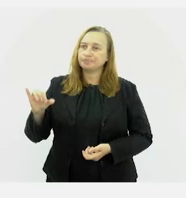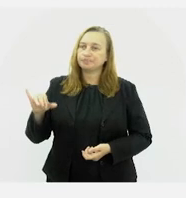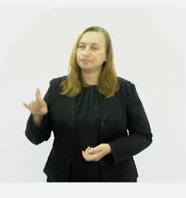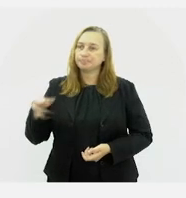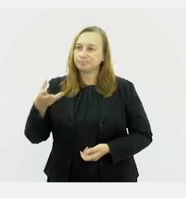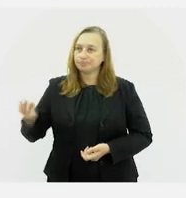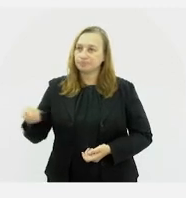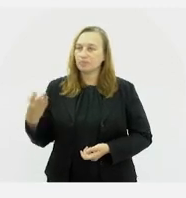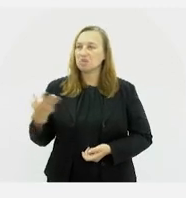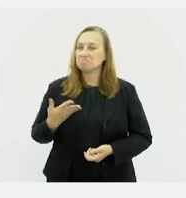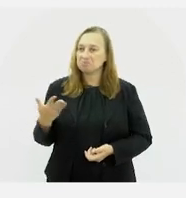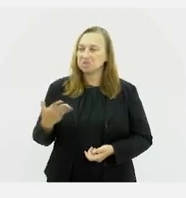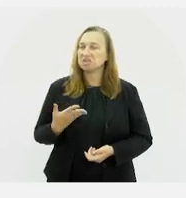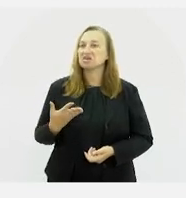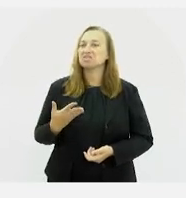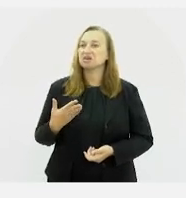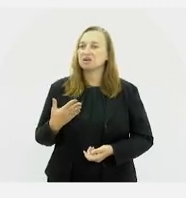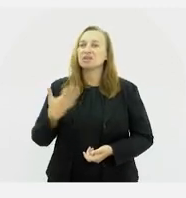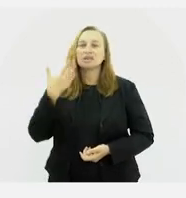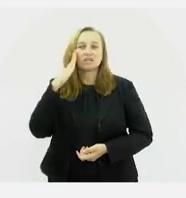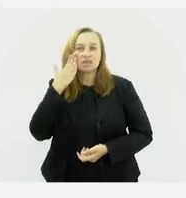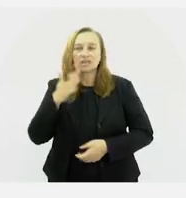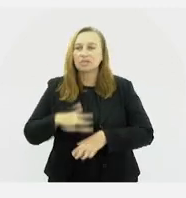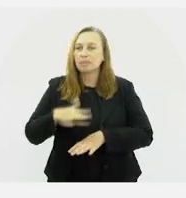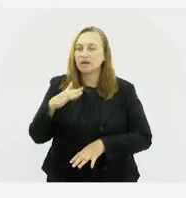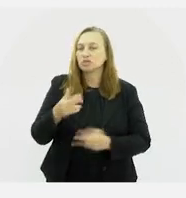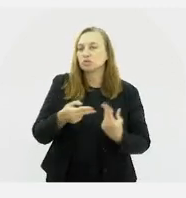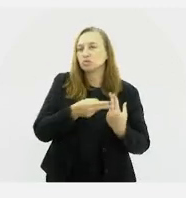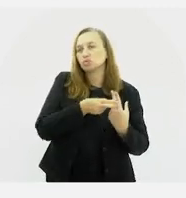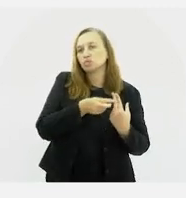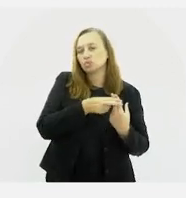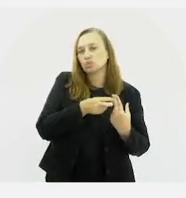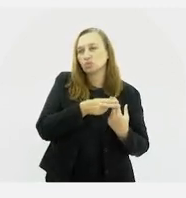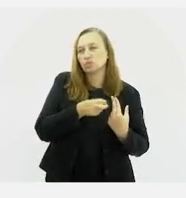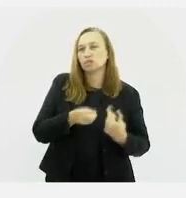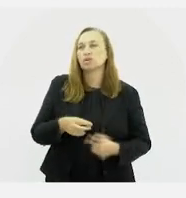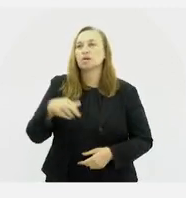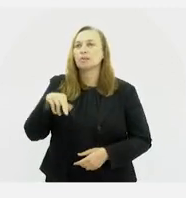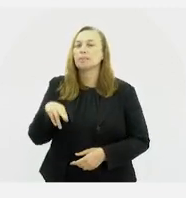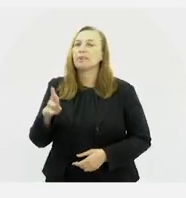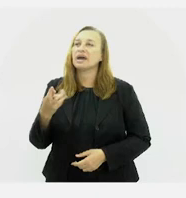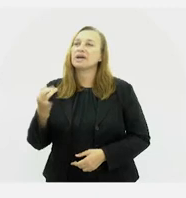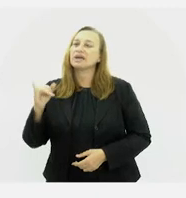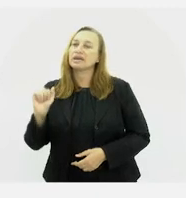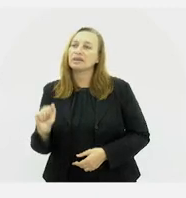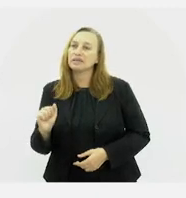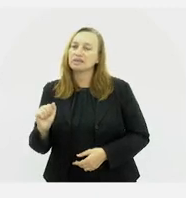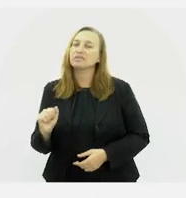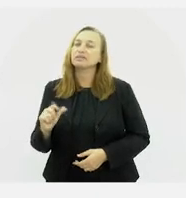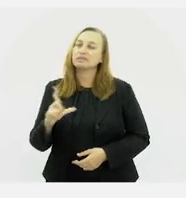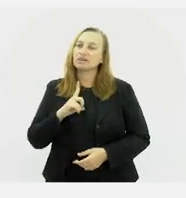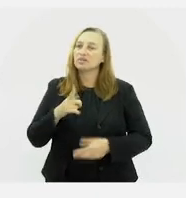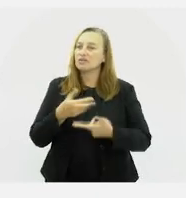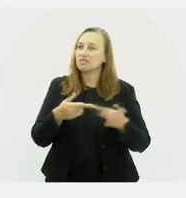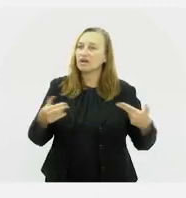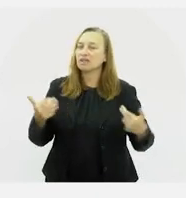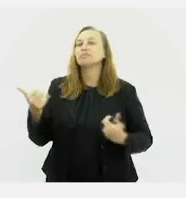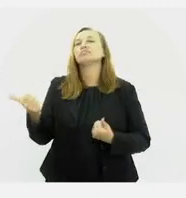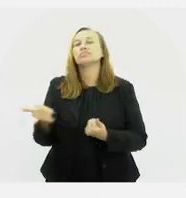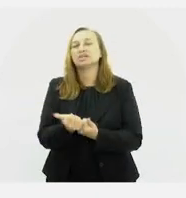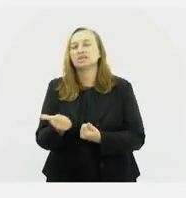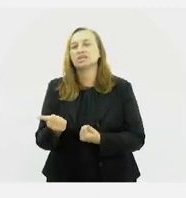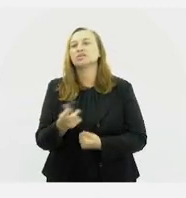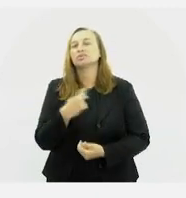que eu conheça que mais entende do SUS. A Maria da Conceição tem várias parcerias